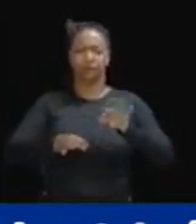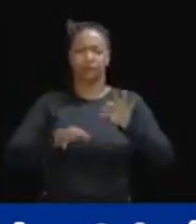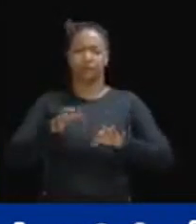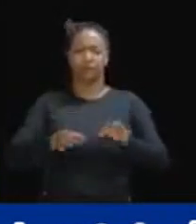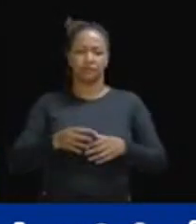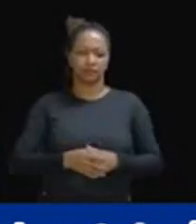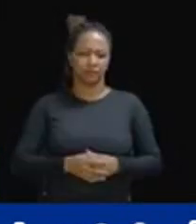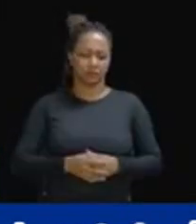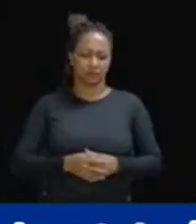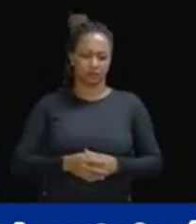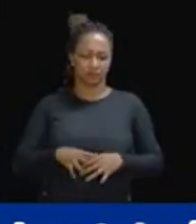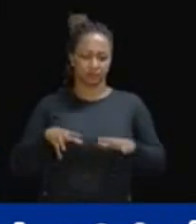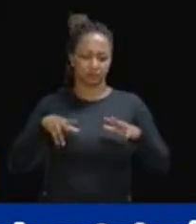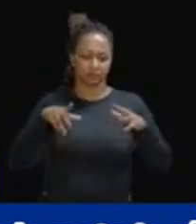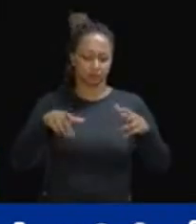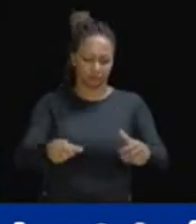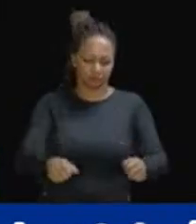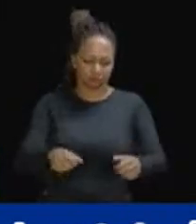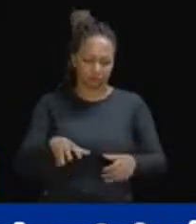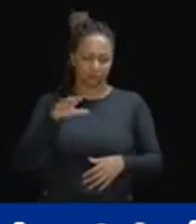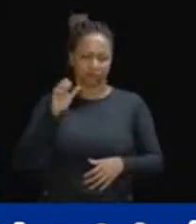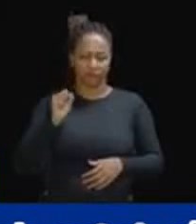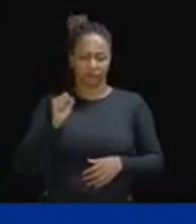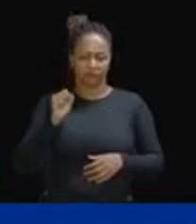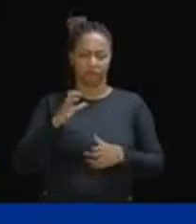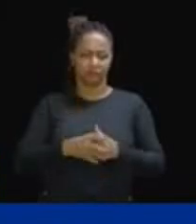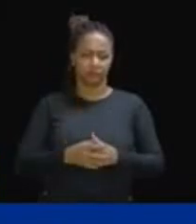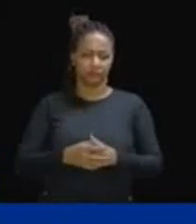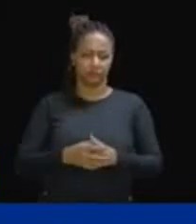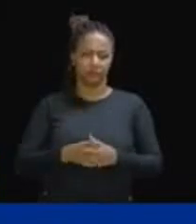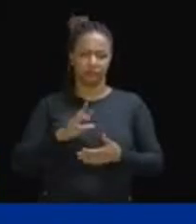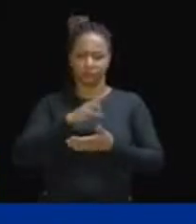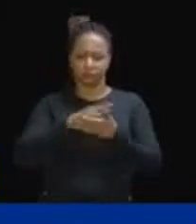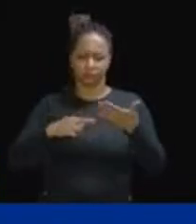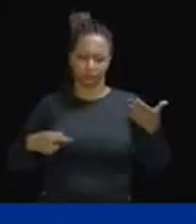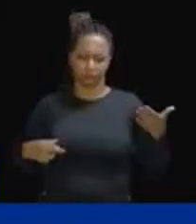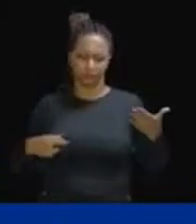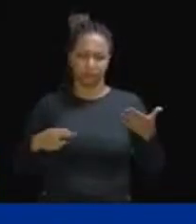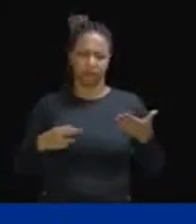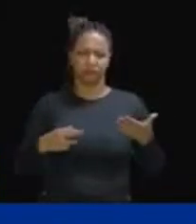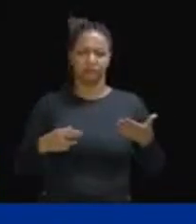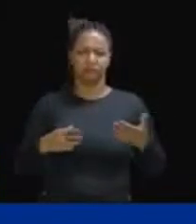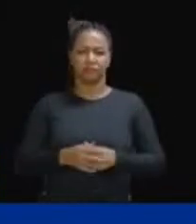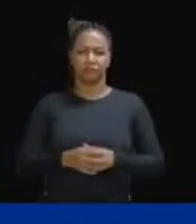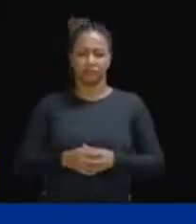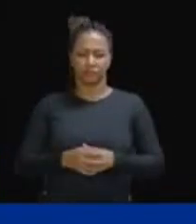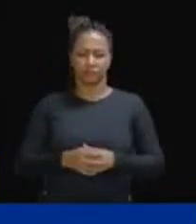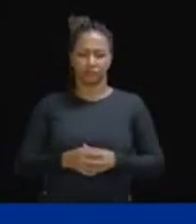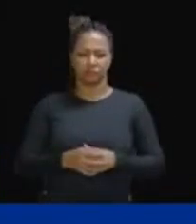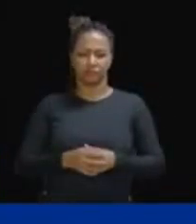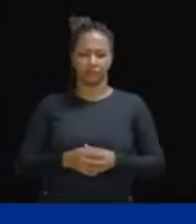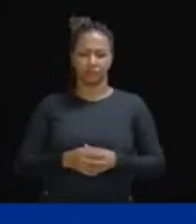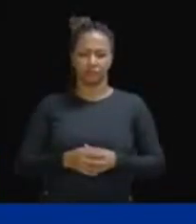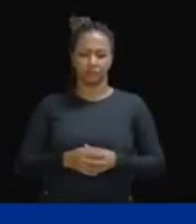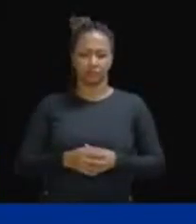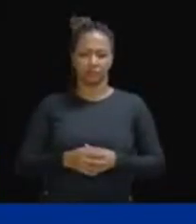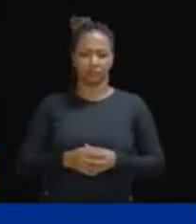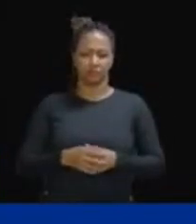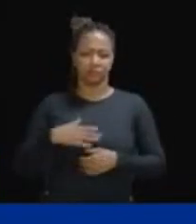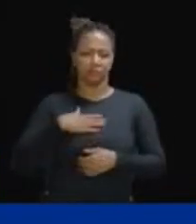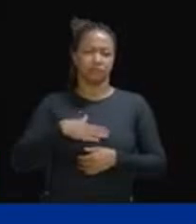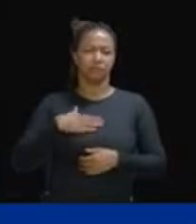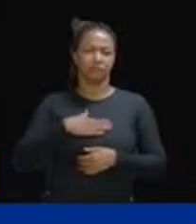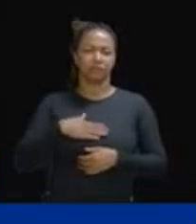óculos todos de aqueles armação que nos escura e escutam. traje toga preta. Tendo em vista o Advogada relatório Adriele. muito sucinto do relator, eu, na verdade, gostaria